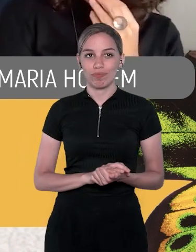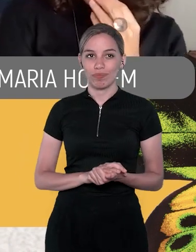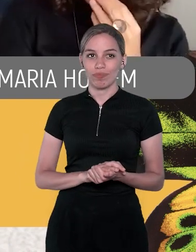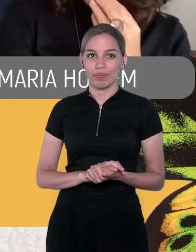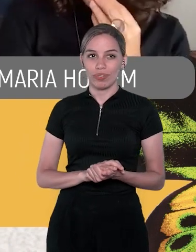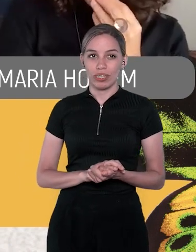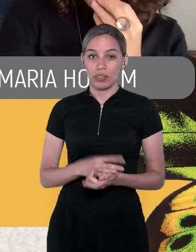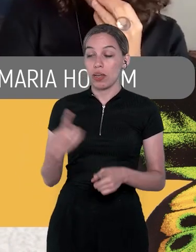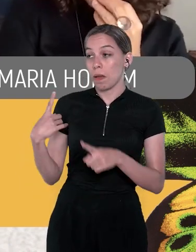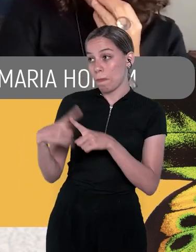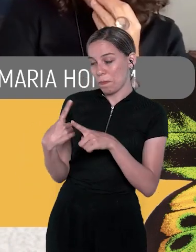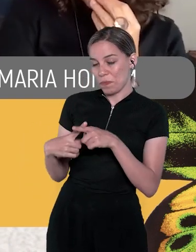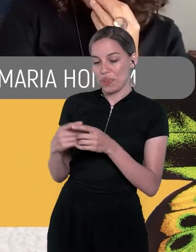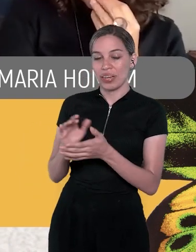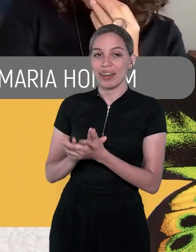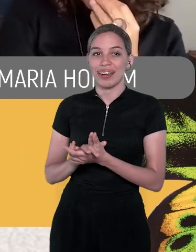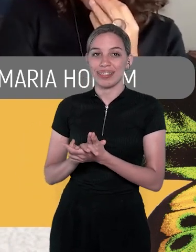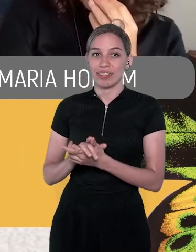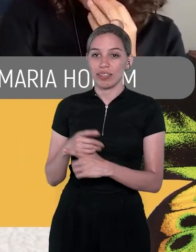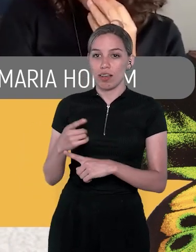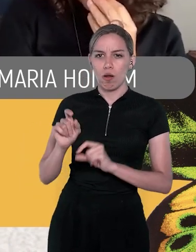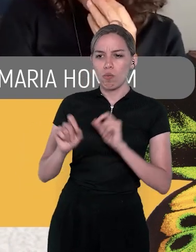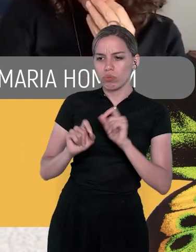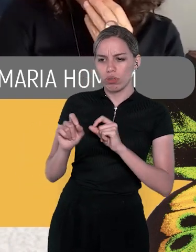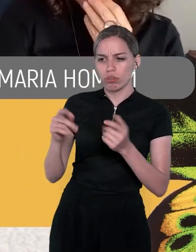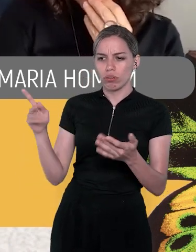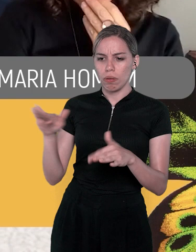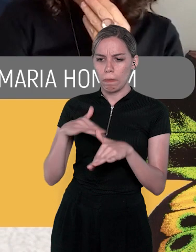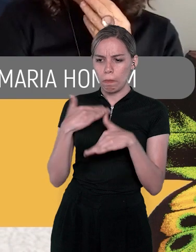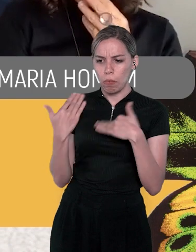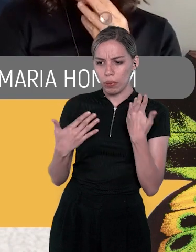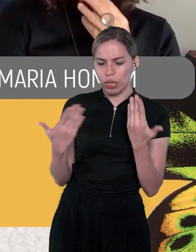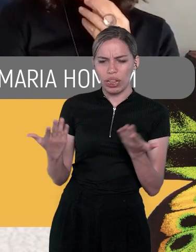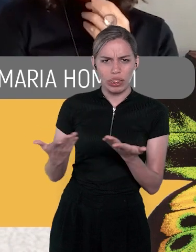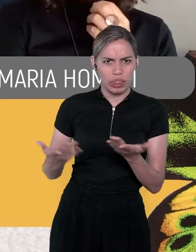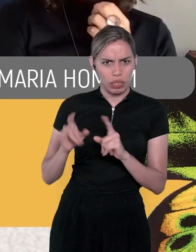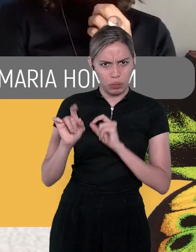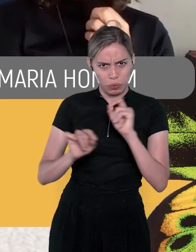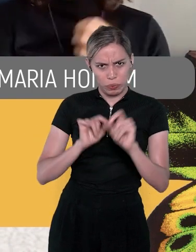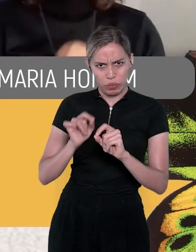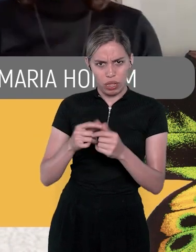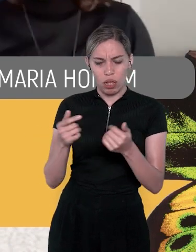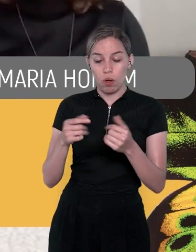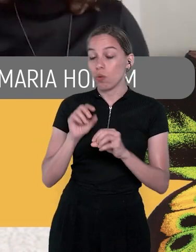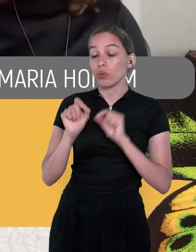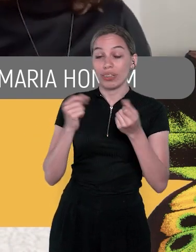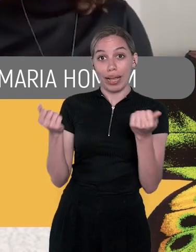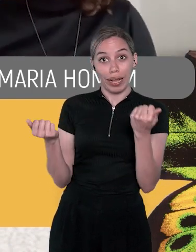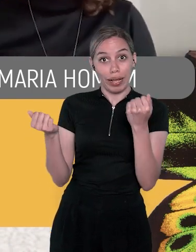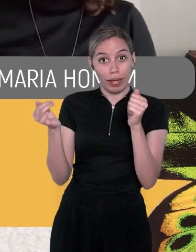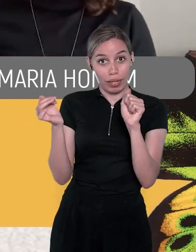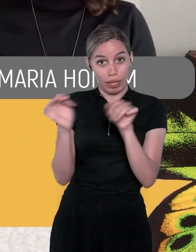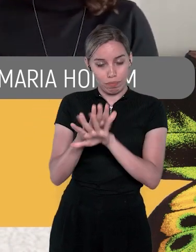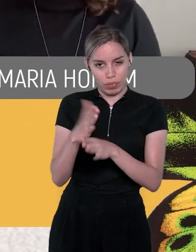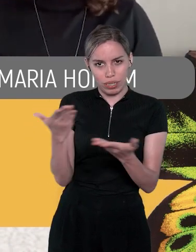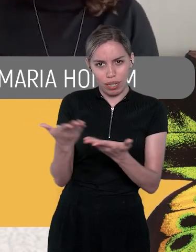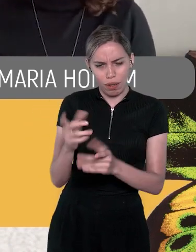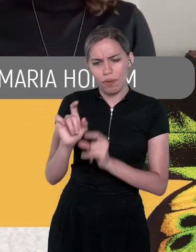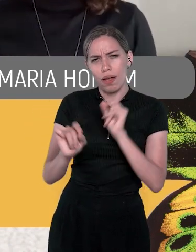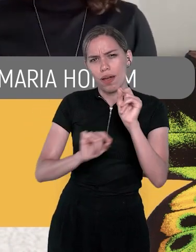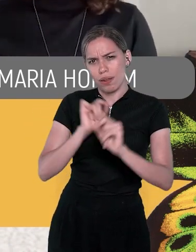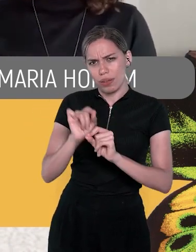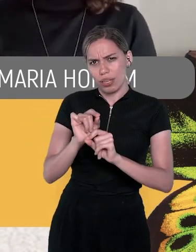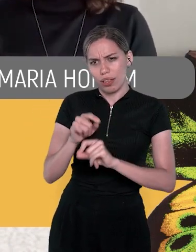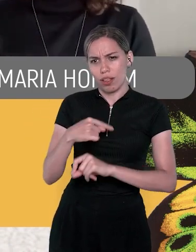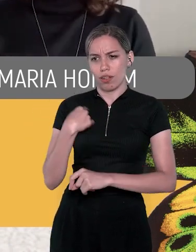para... E por quê, né? Quer dizer, o que está morrendo, essa sociedade que nós fomos criados nela e que nós vivemos